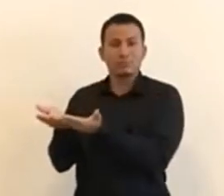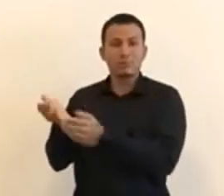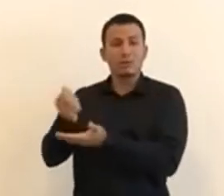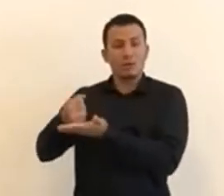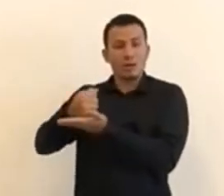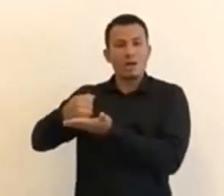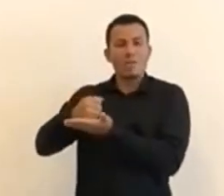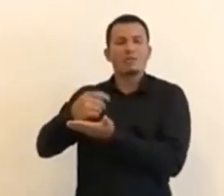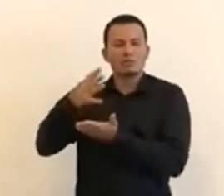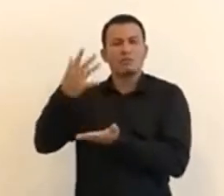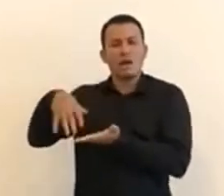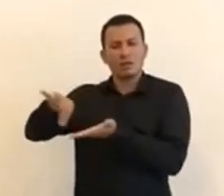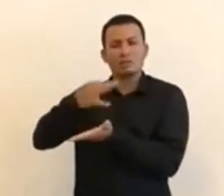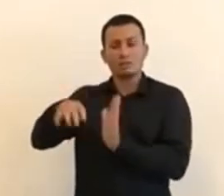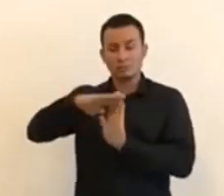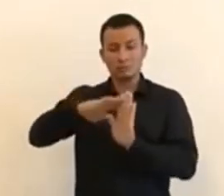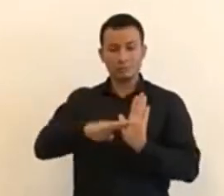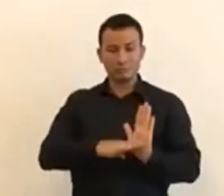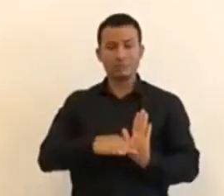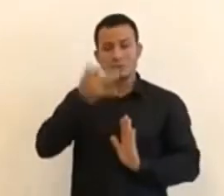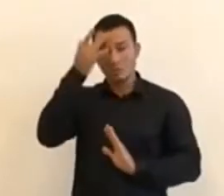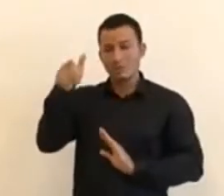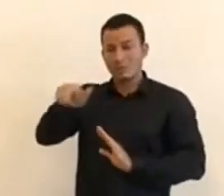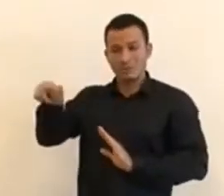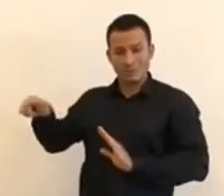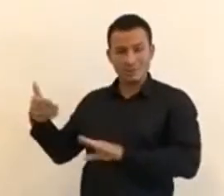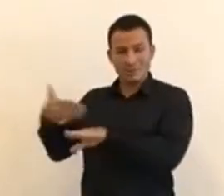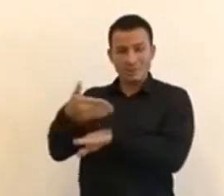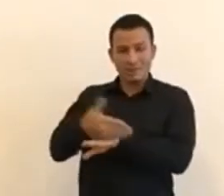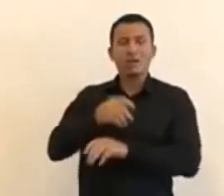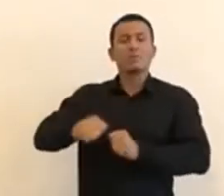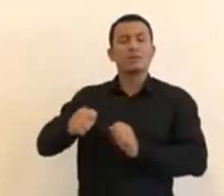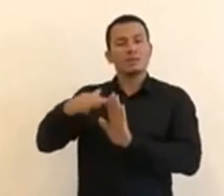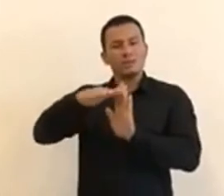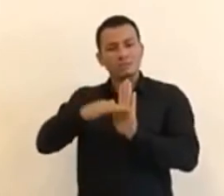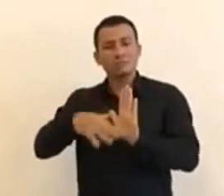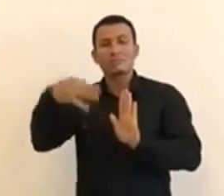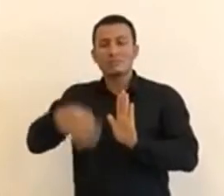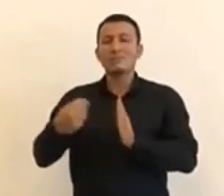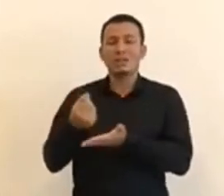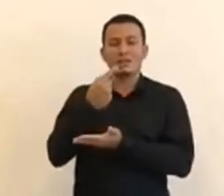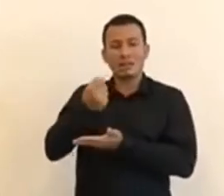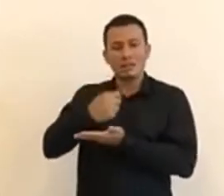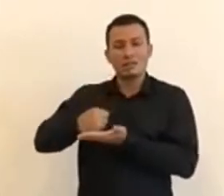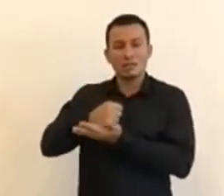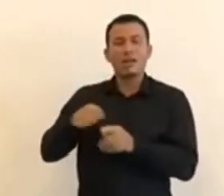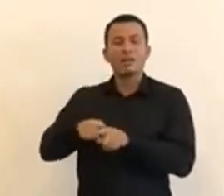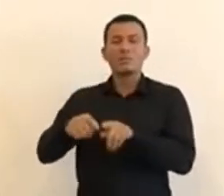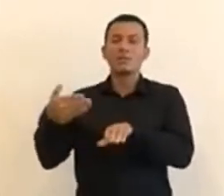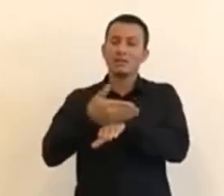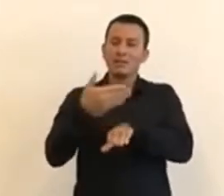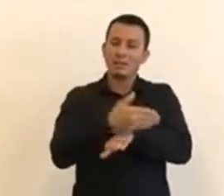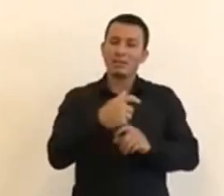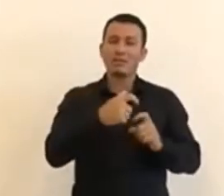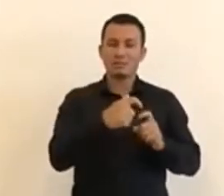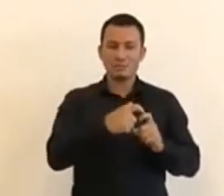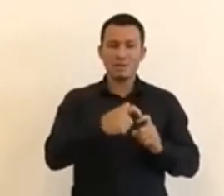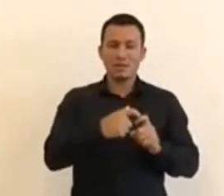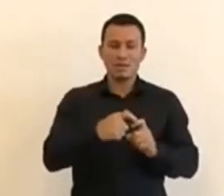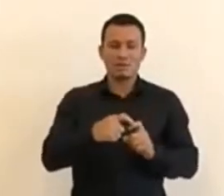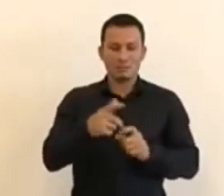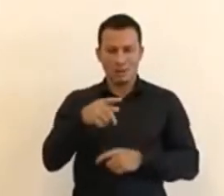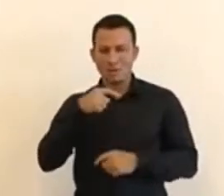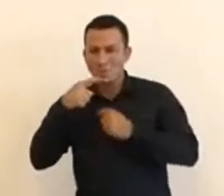médico prescrever. E o paciente precisa se medicar e ser acompanhado pelo médico, essa dúvida